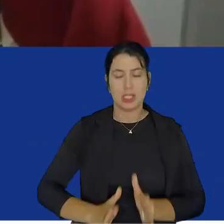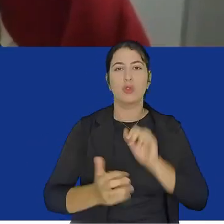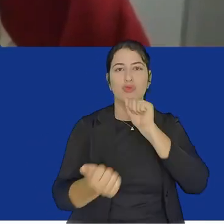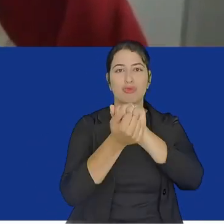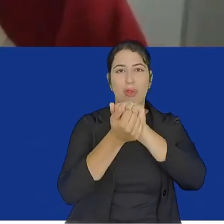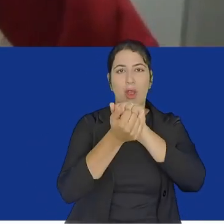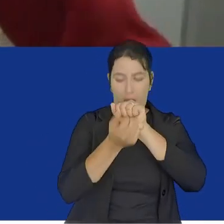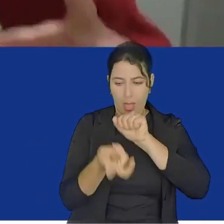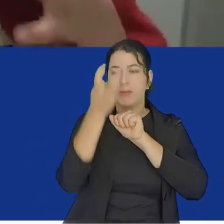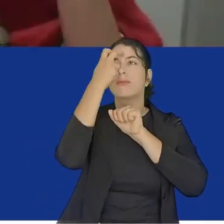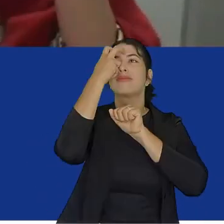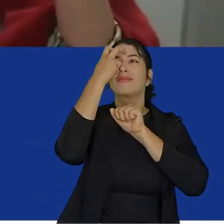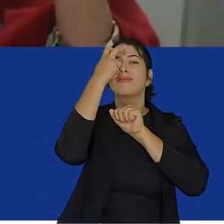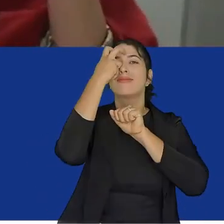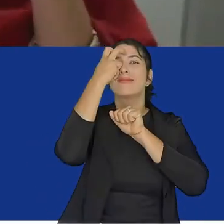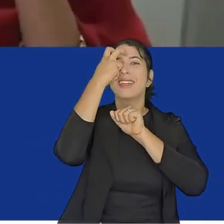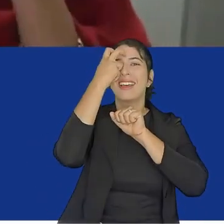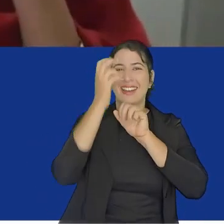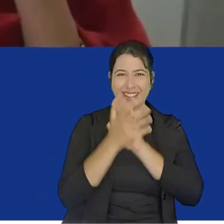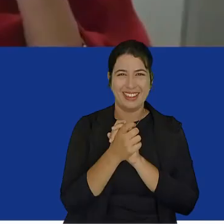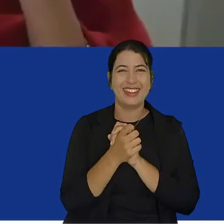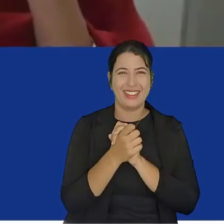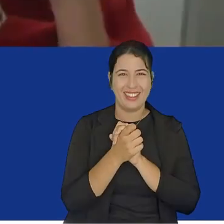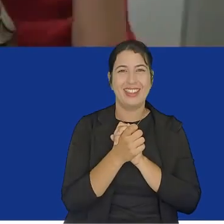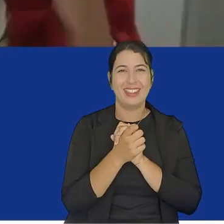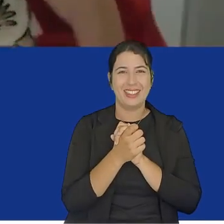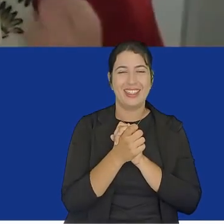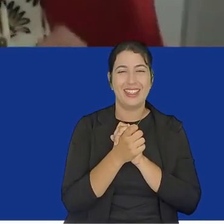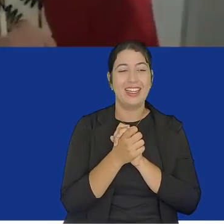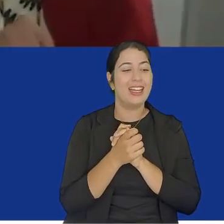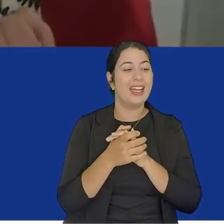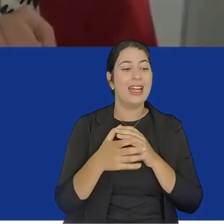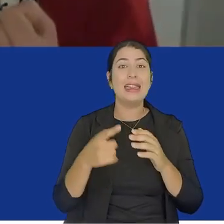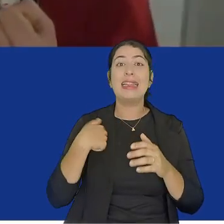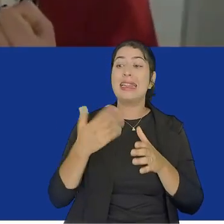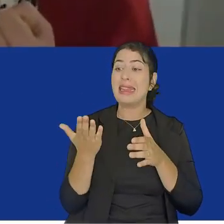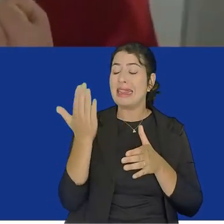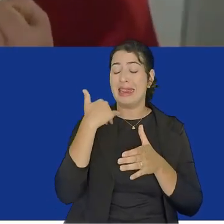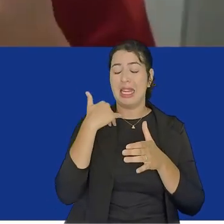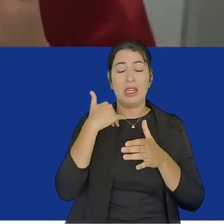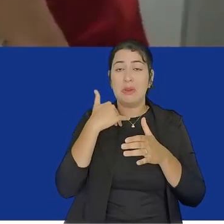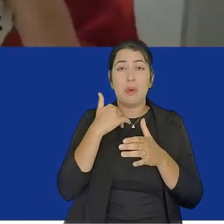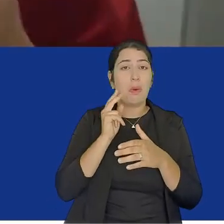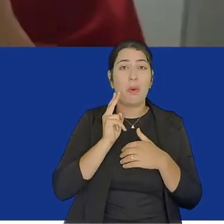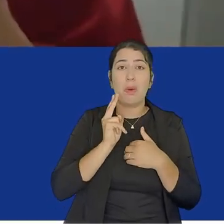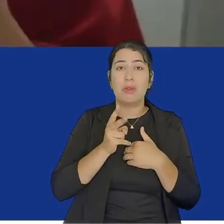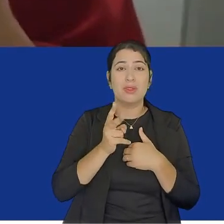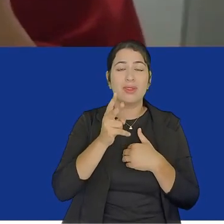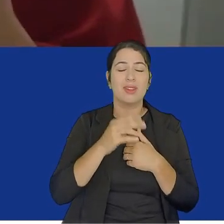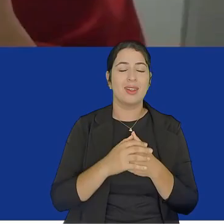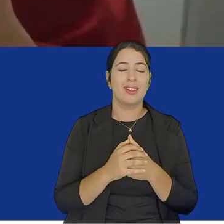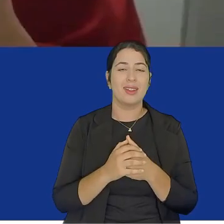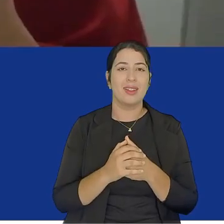costumo dizer que a cultura, ela entra pelos 7 buracos da cabeça sem filtro. É uma coisa que está lá dentro de você e que você só tem uma chance